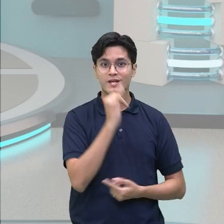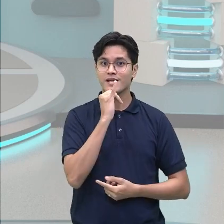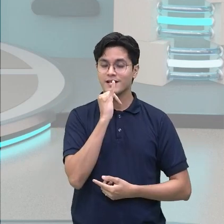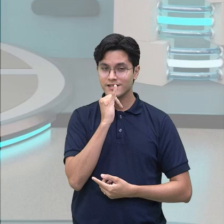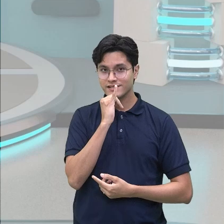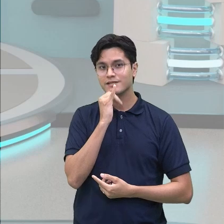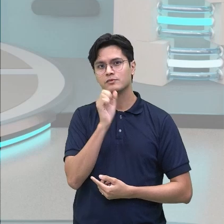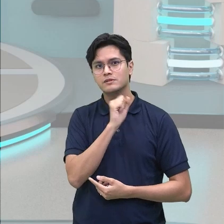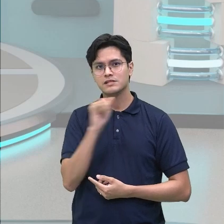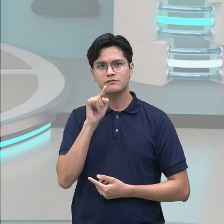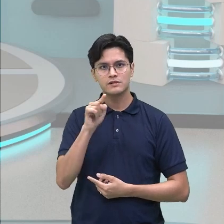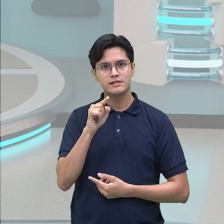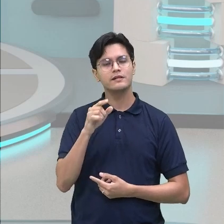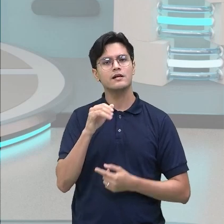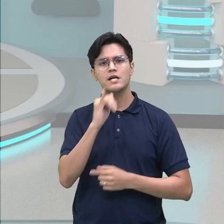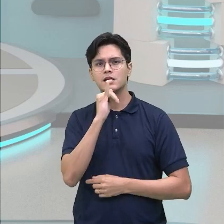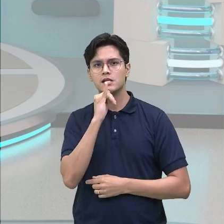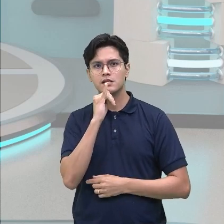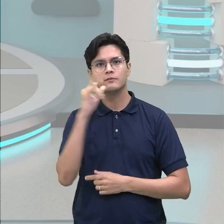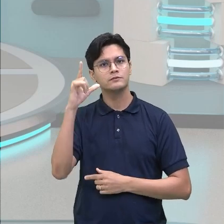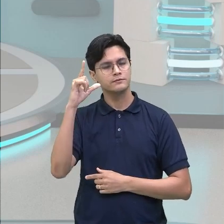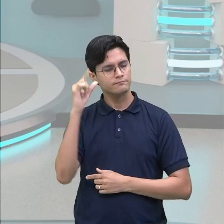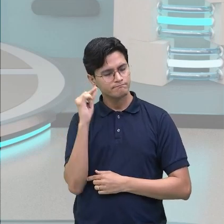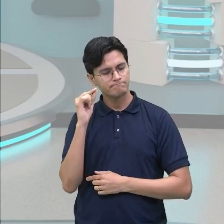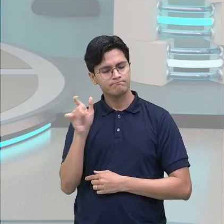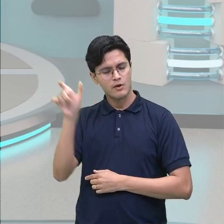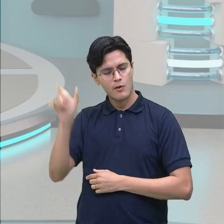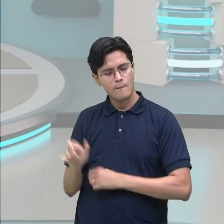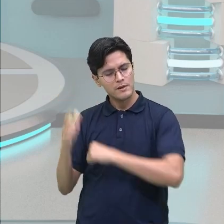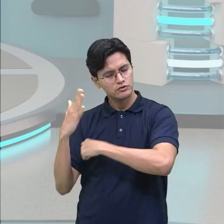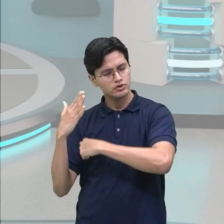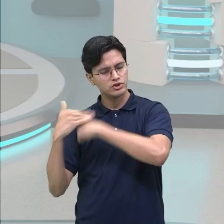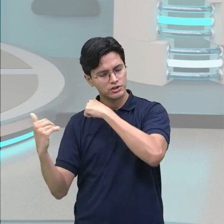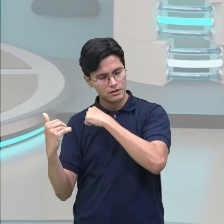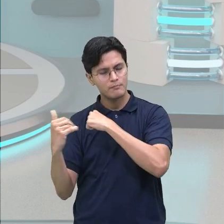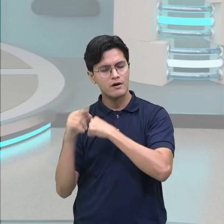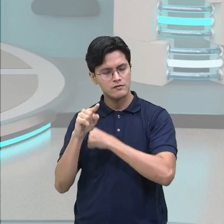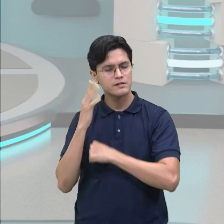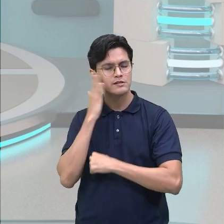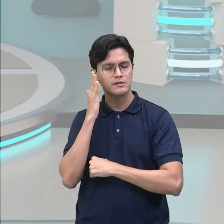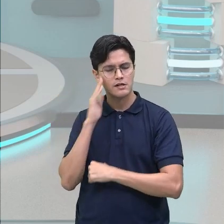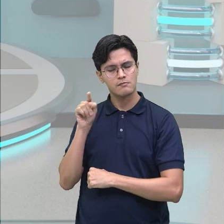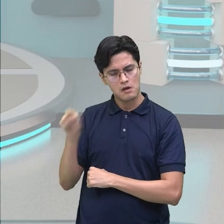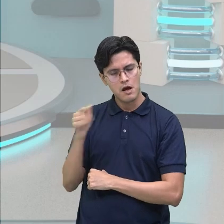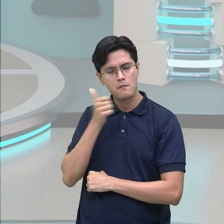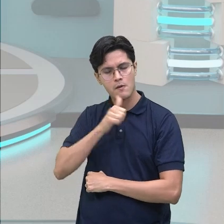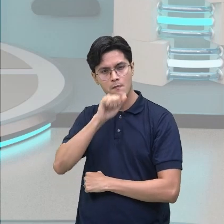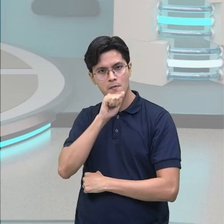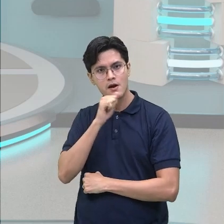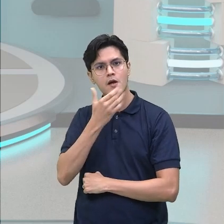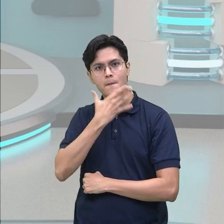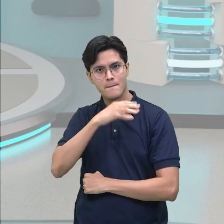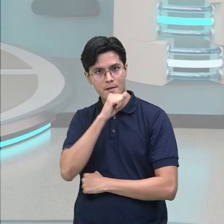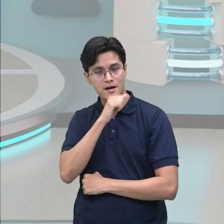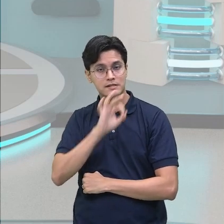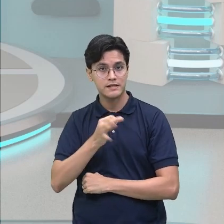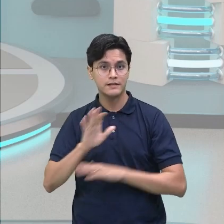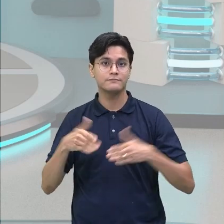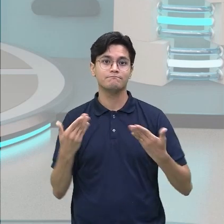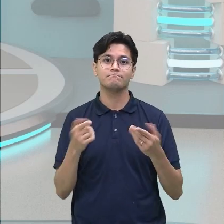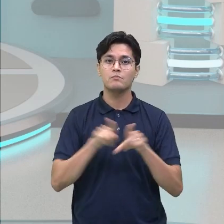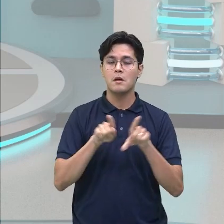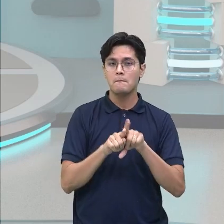ou seu pai te chamar, mesmo você não vendo, você vai saber que é o seu pai ou sua mãe. Ou quando você escuta